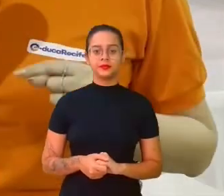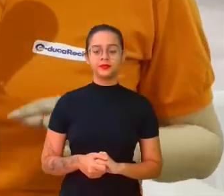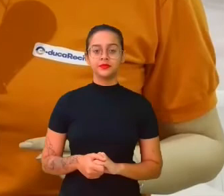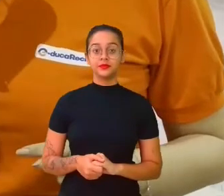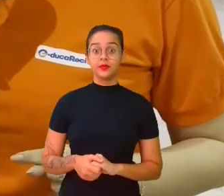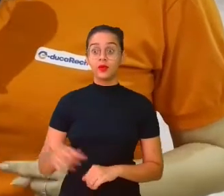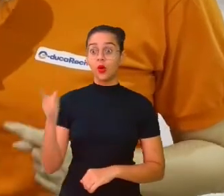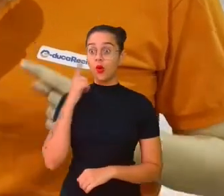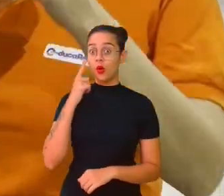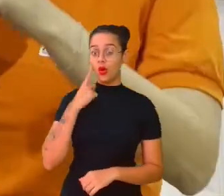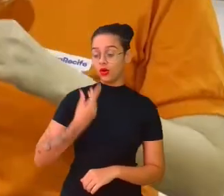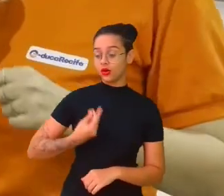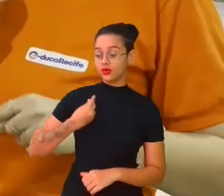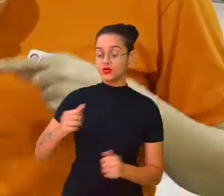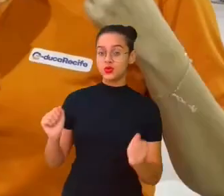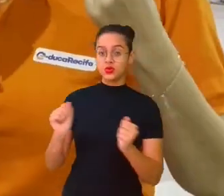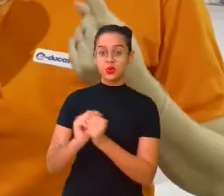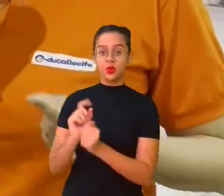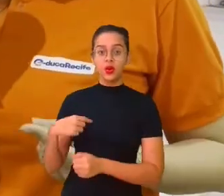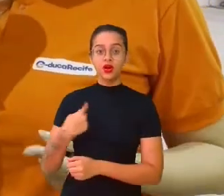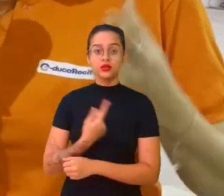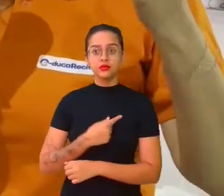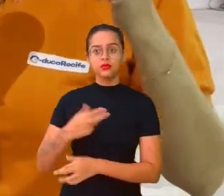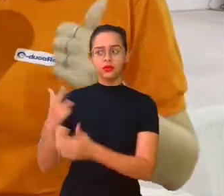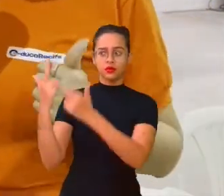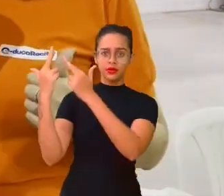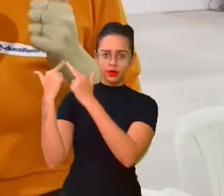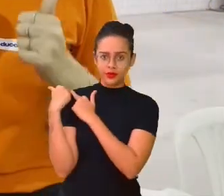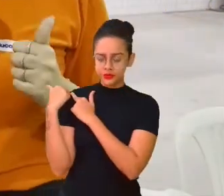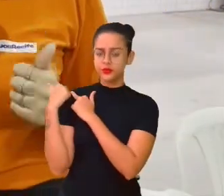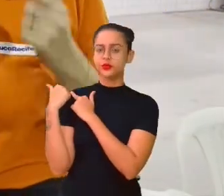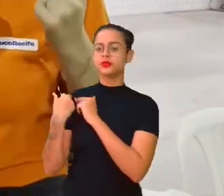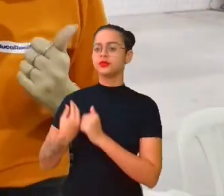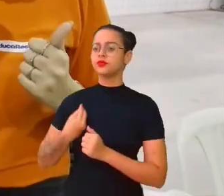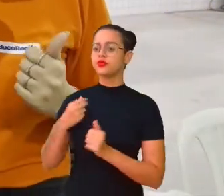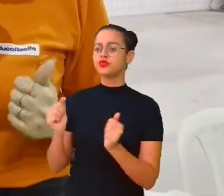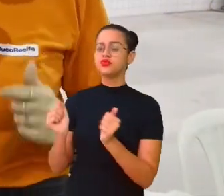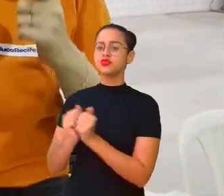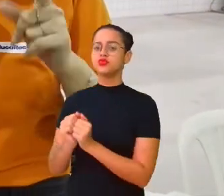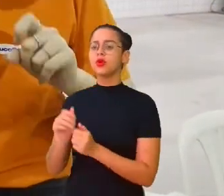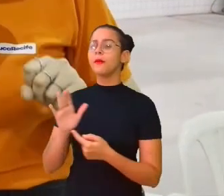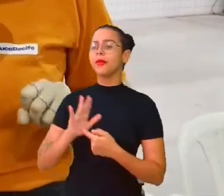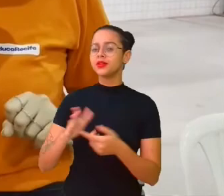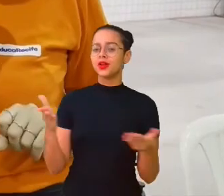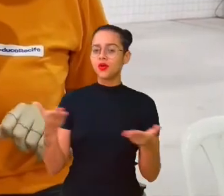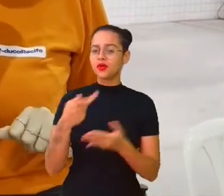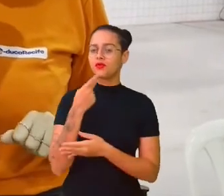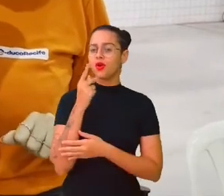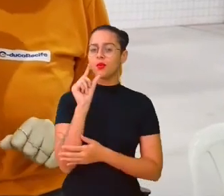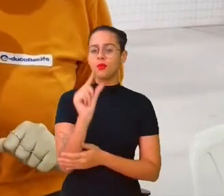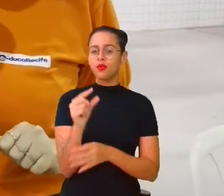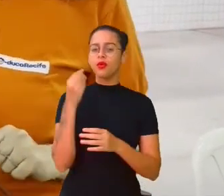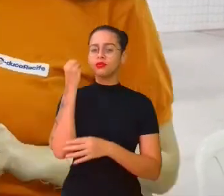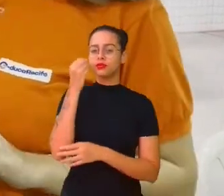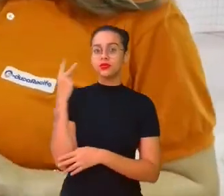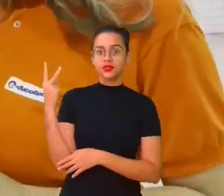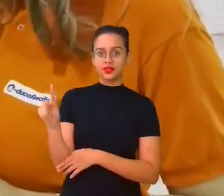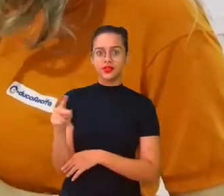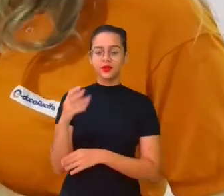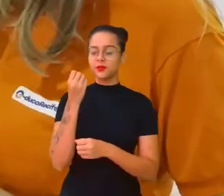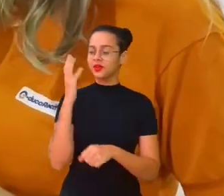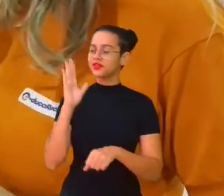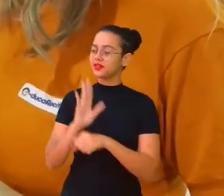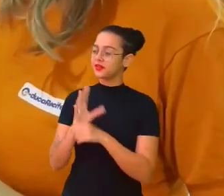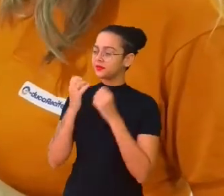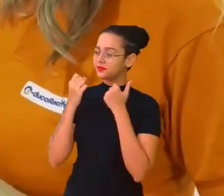E olha só quem estava aqui com a gente agora, são os responsáveis que estavam ali com o Nau. Eles vão se apresentar aqui e vão falar um pouquinho da experiência deles. Boa